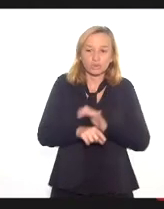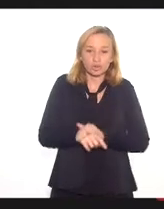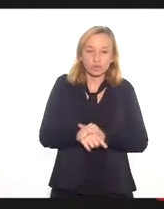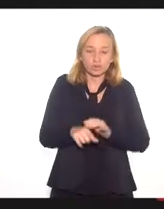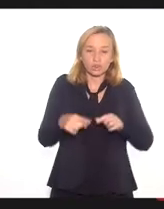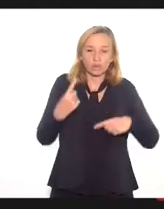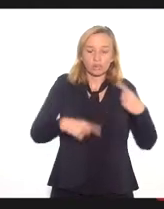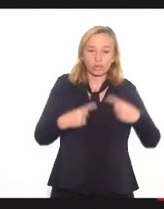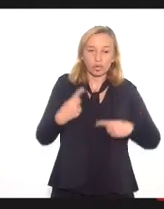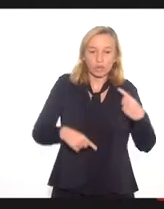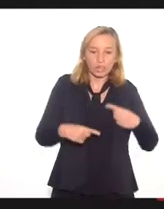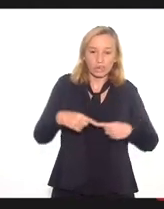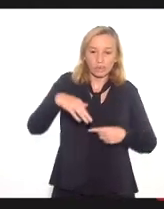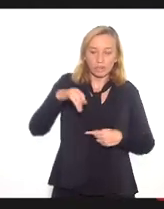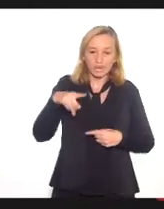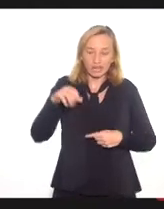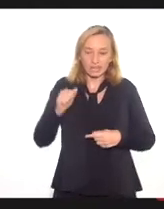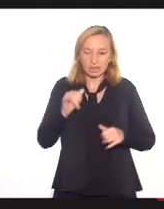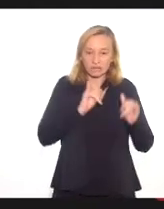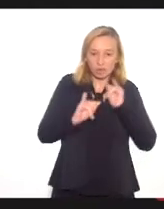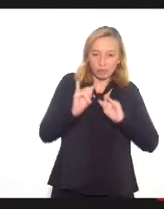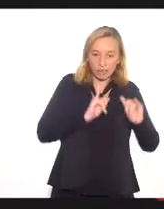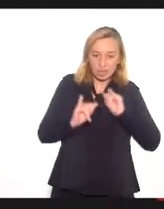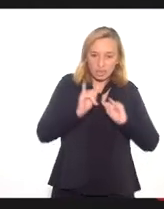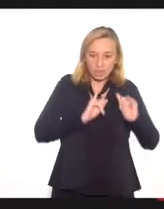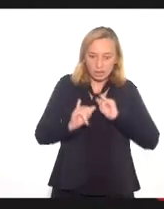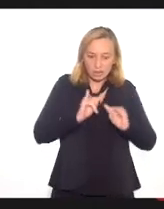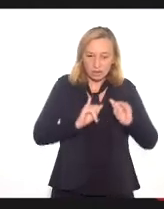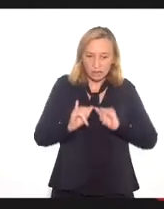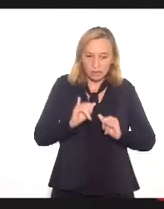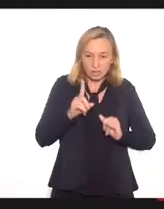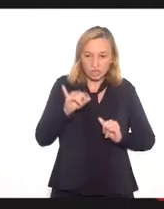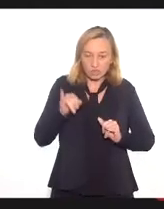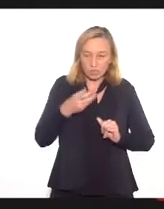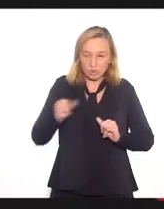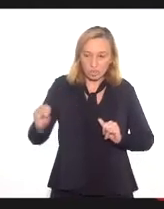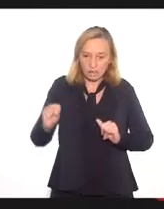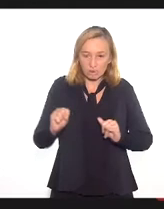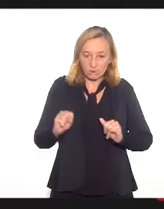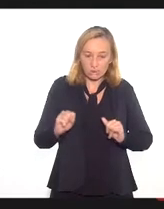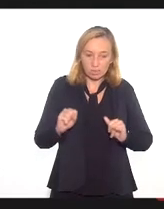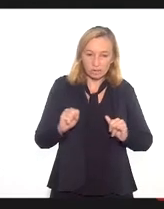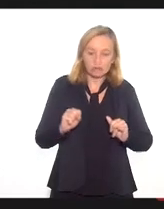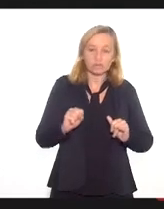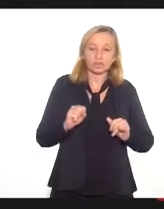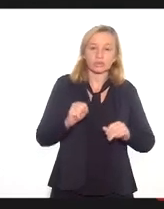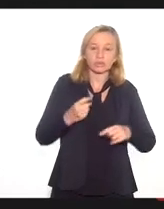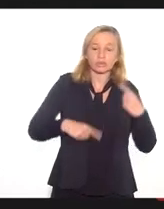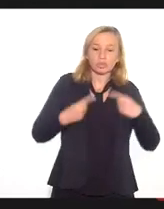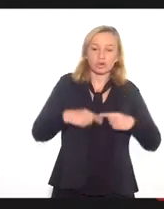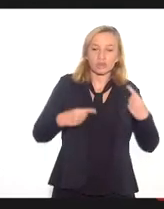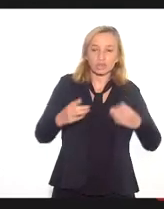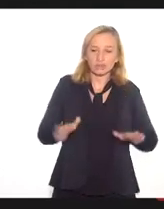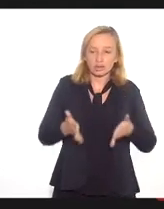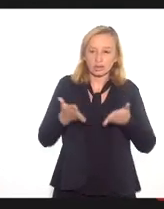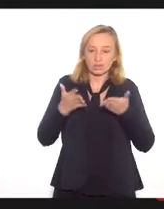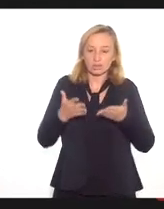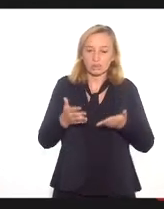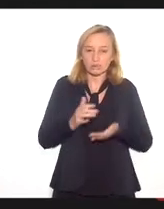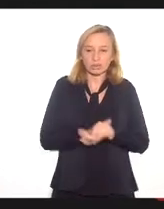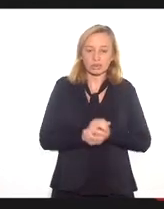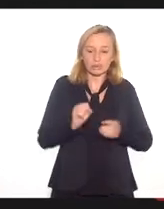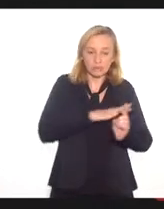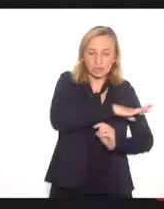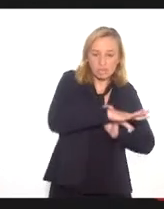políticas e mecanismos de informação, comunicação e difusão de políticas das iniciativas sociais. Vamos ter estratégias de